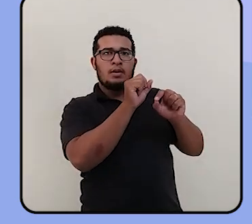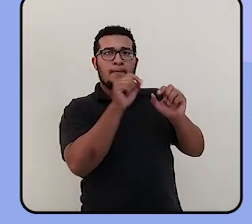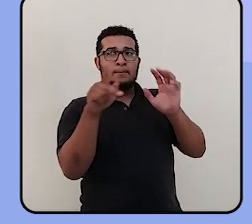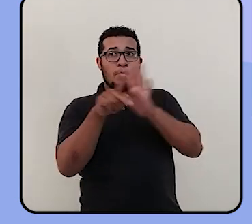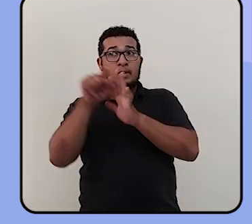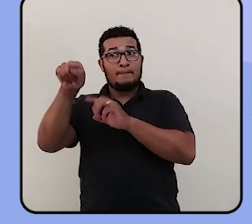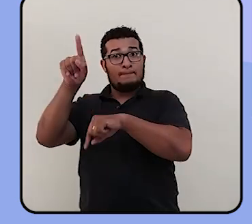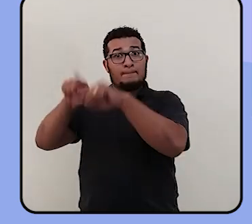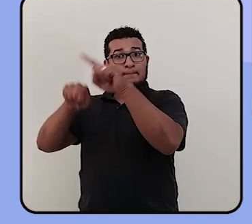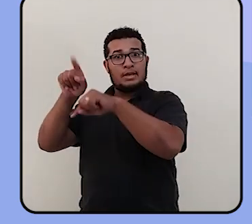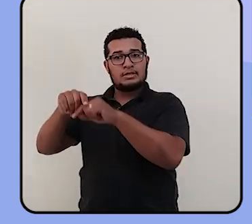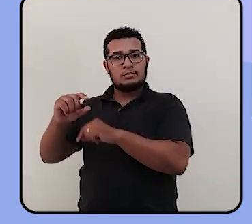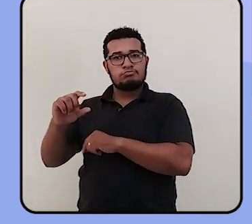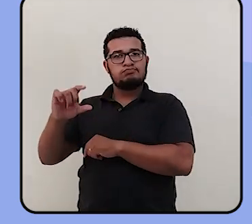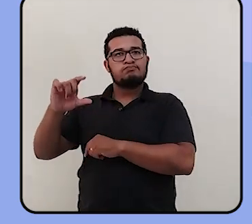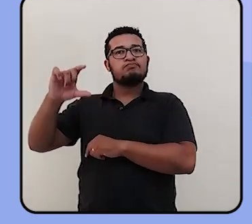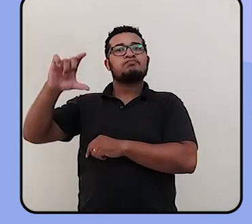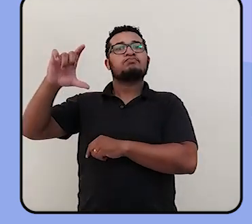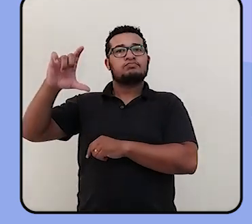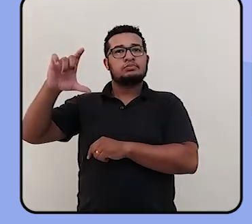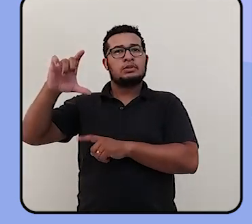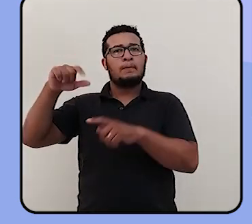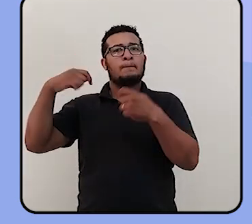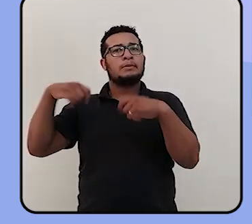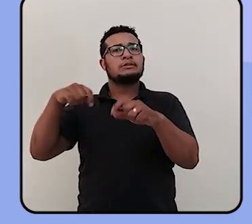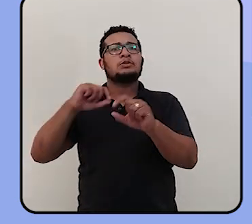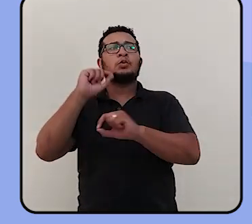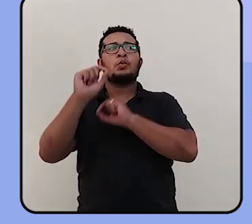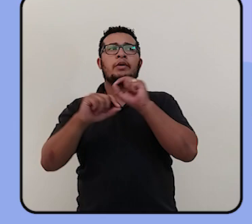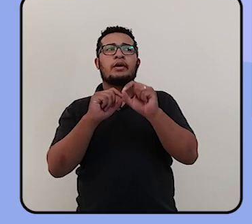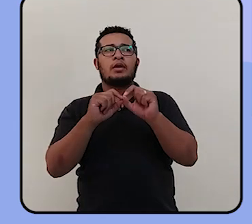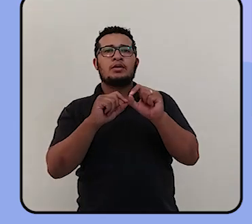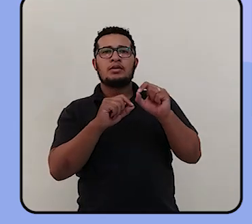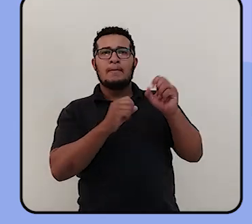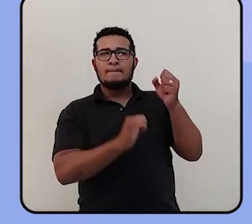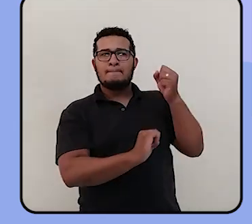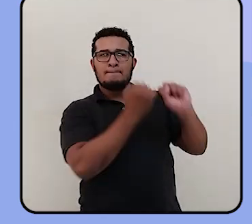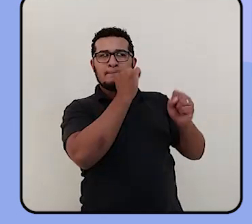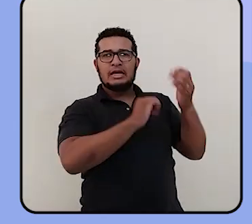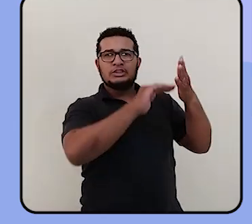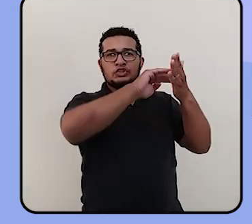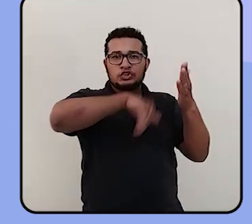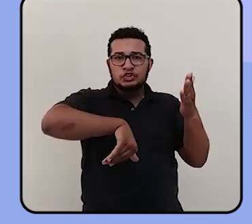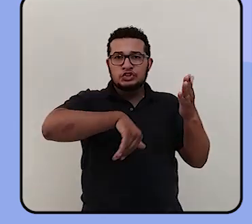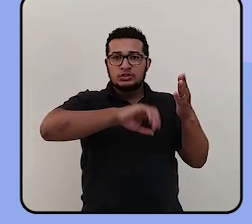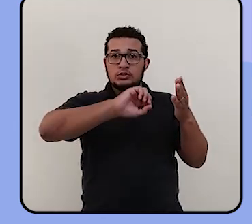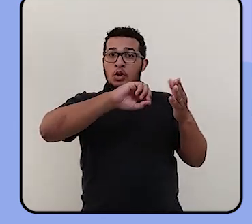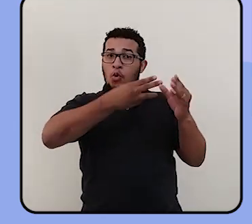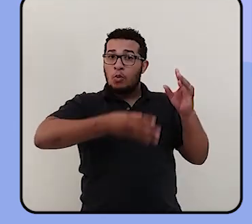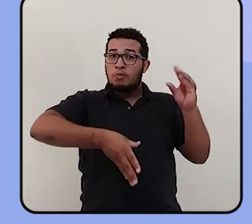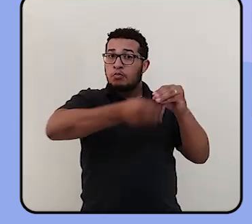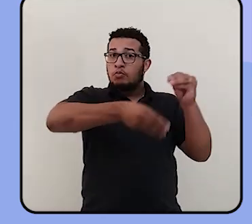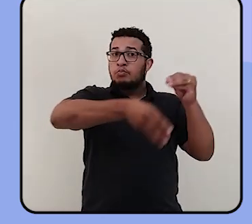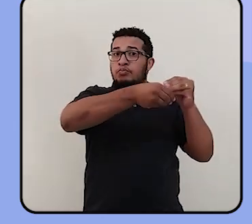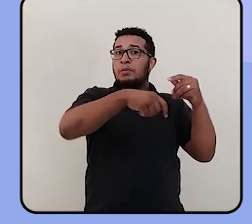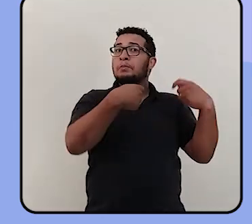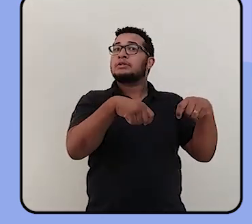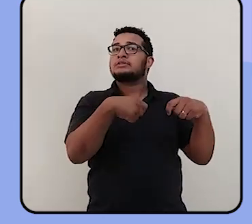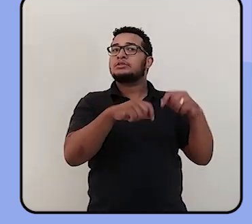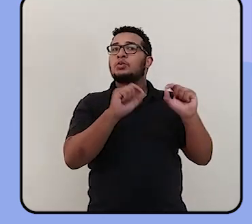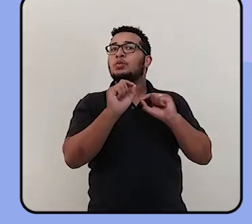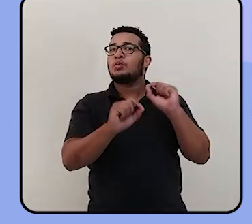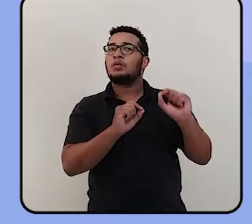aumentar a quantidade de peças, você acha que eu vou precisar tirar máquina ou você acha que eu vou